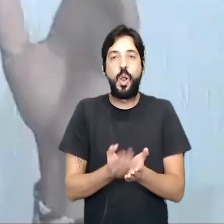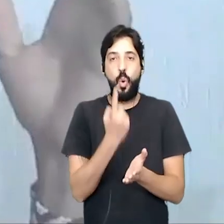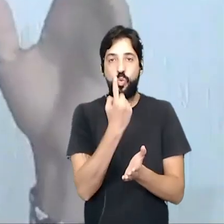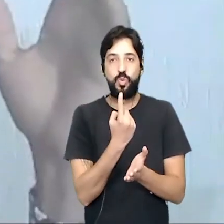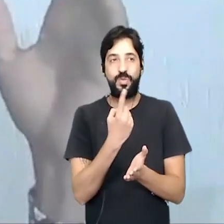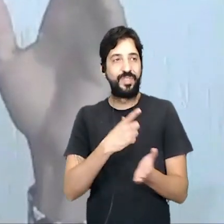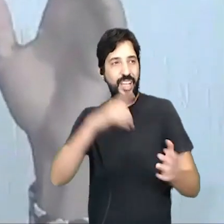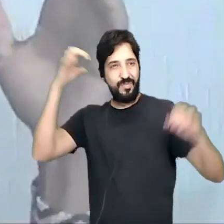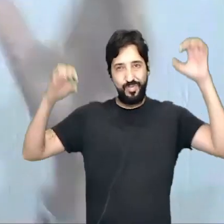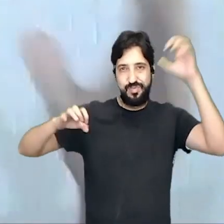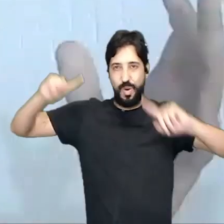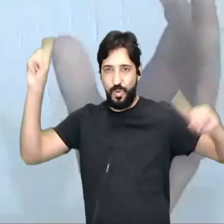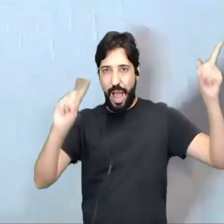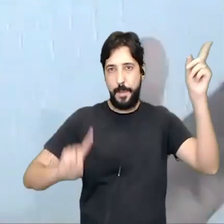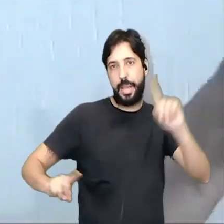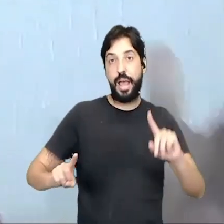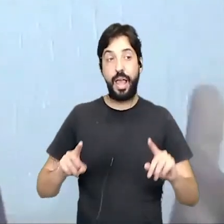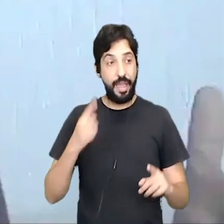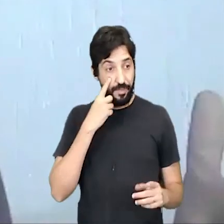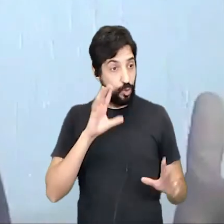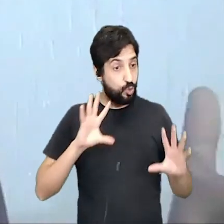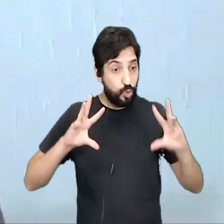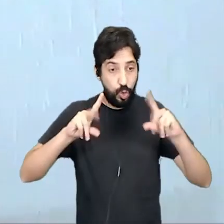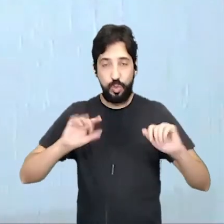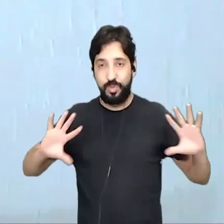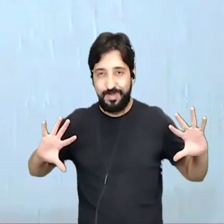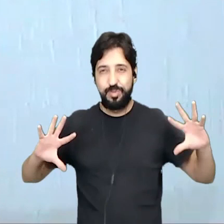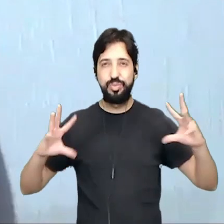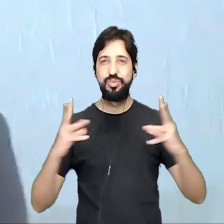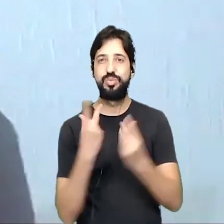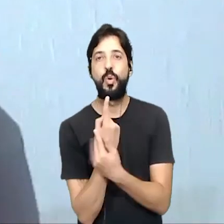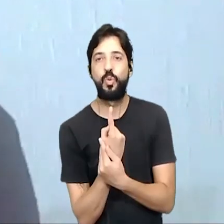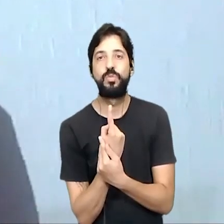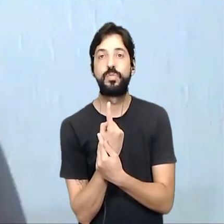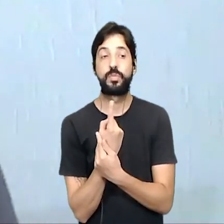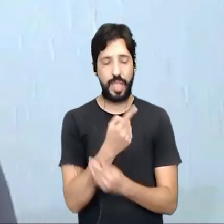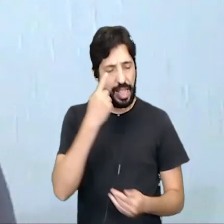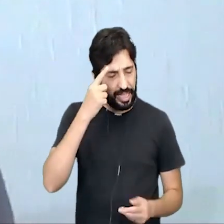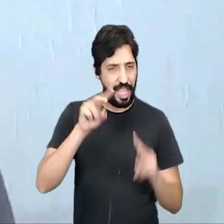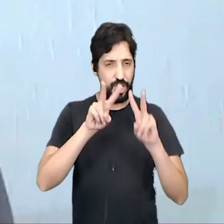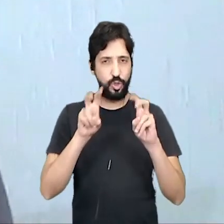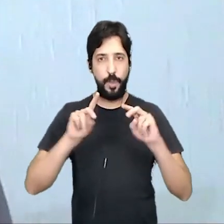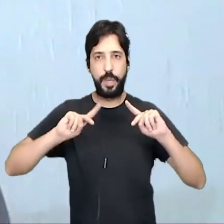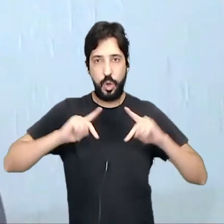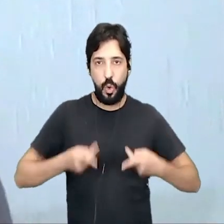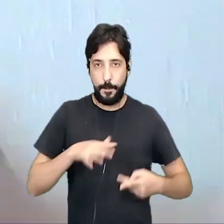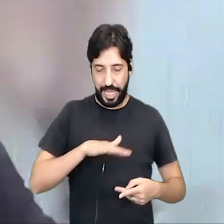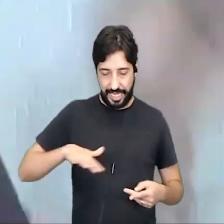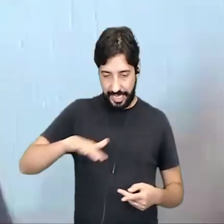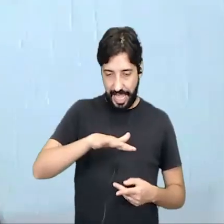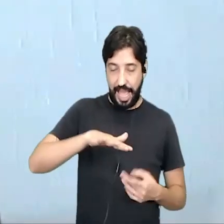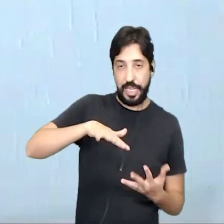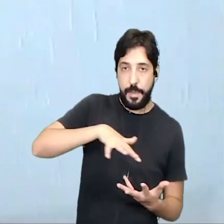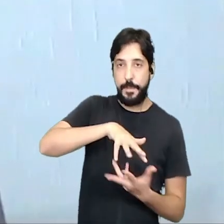tempestade. Então, de uma hora para outra, todo mundo era um só. Essa ideia da humanidade, a